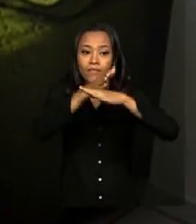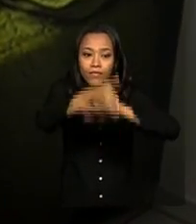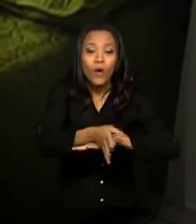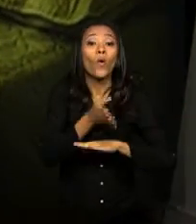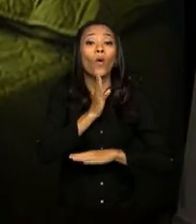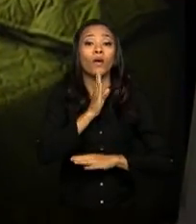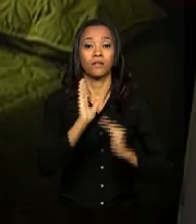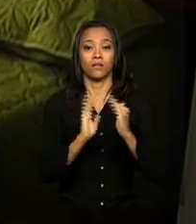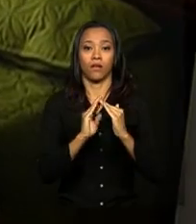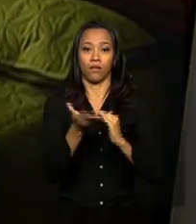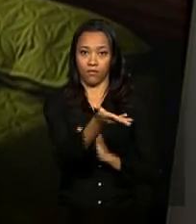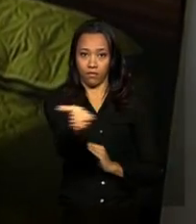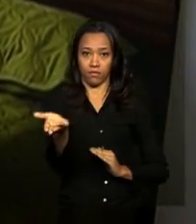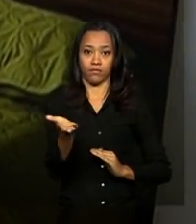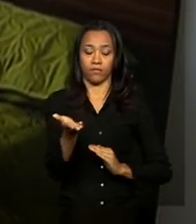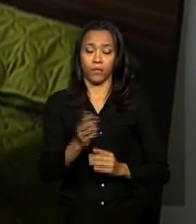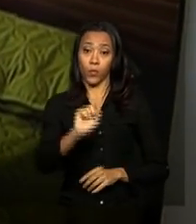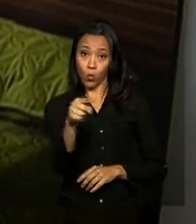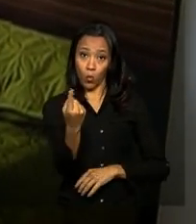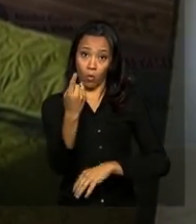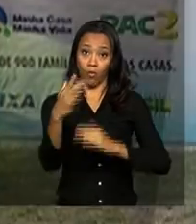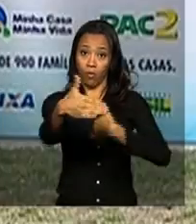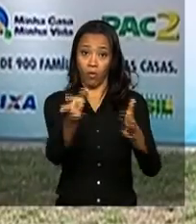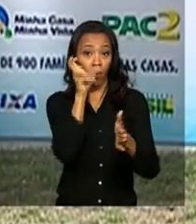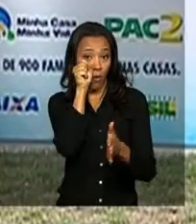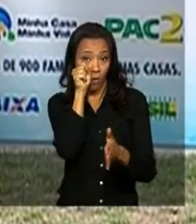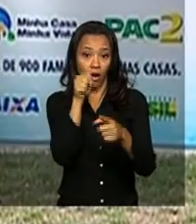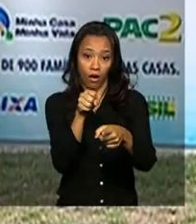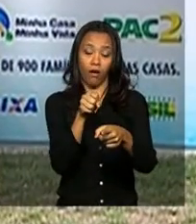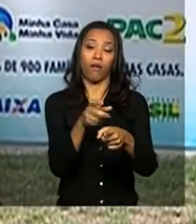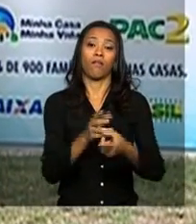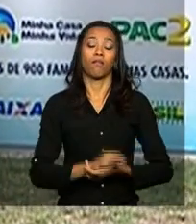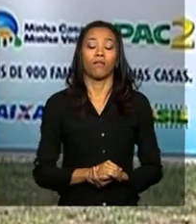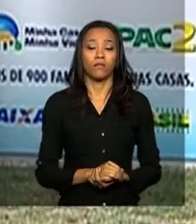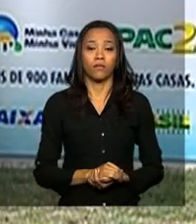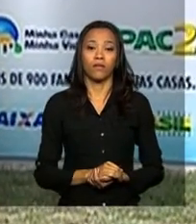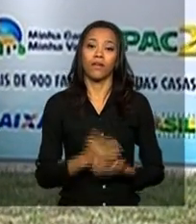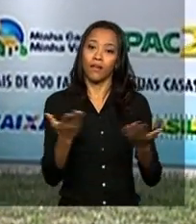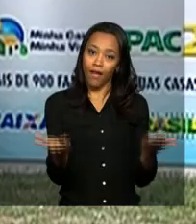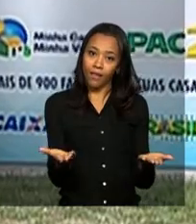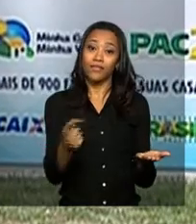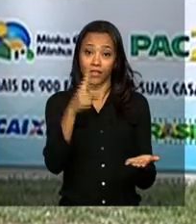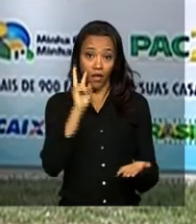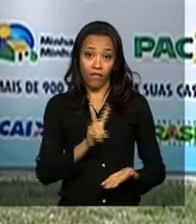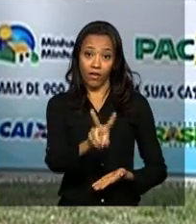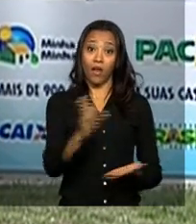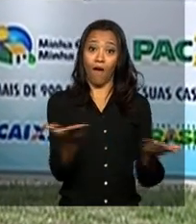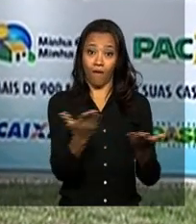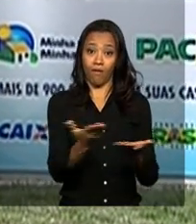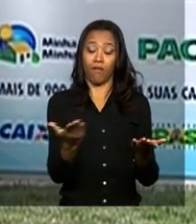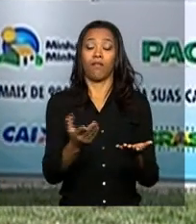momento um dos quartos do quarto de casal e essas são imagens ao vivo